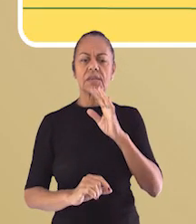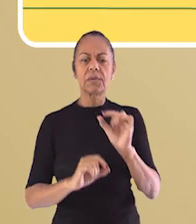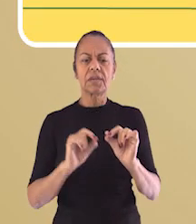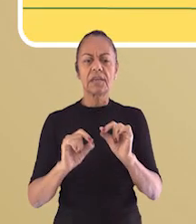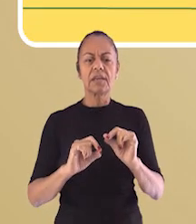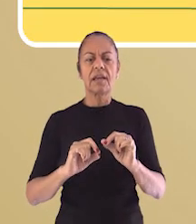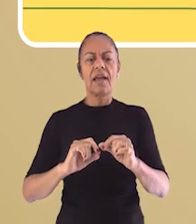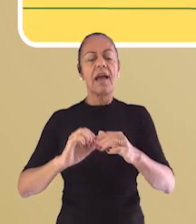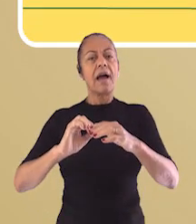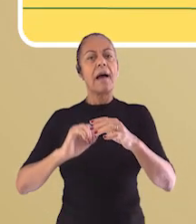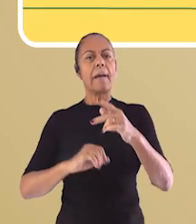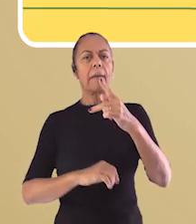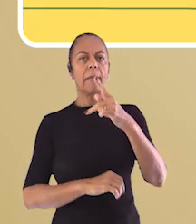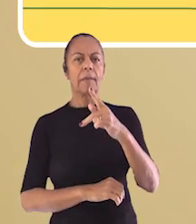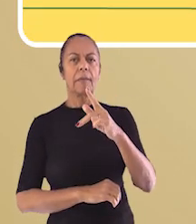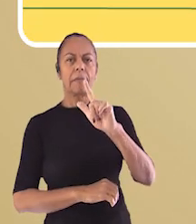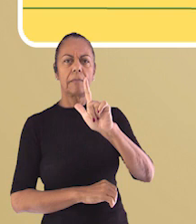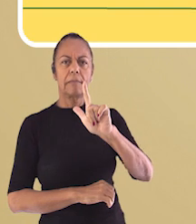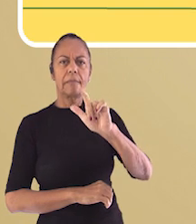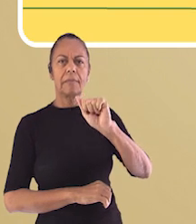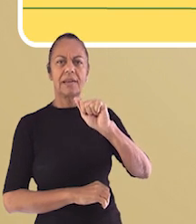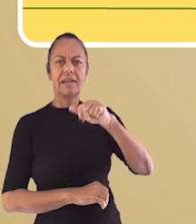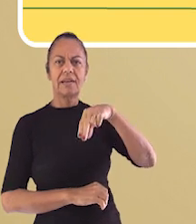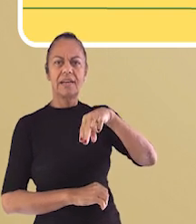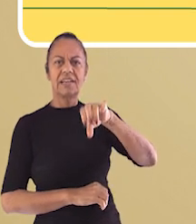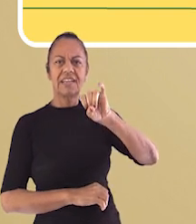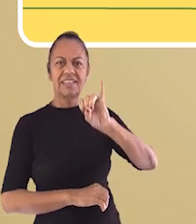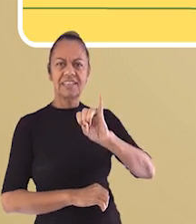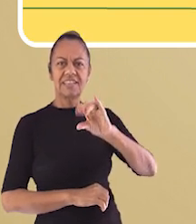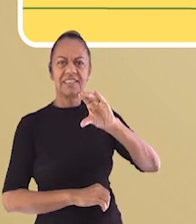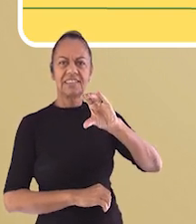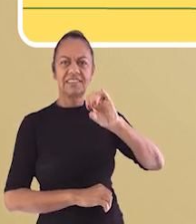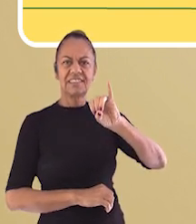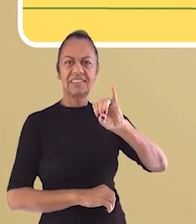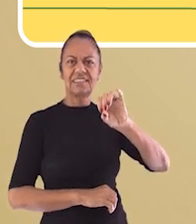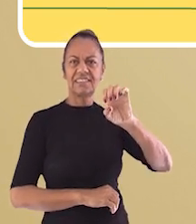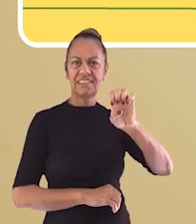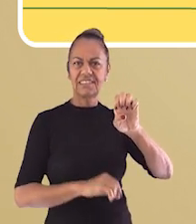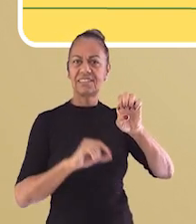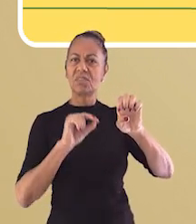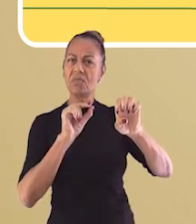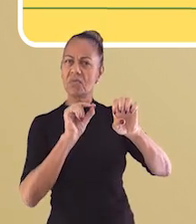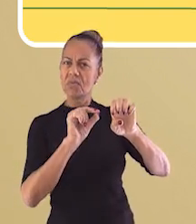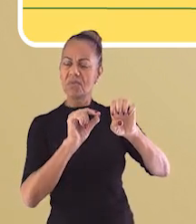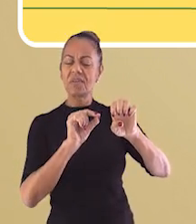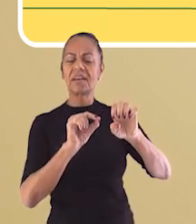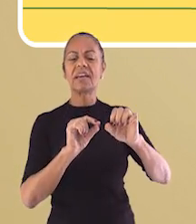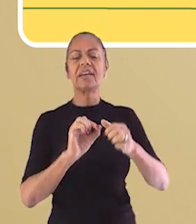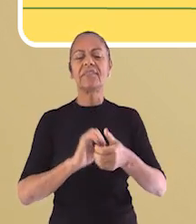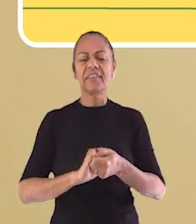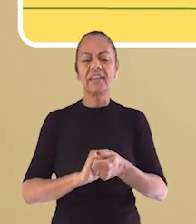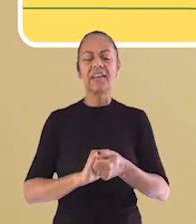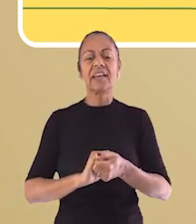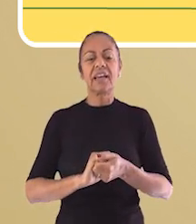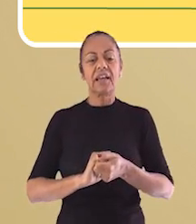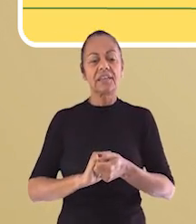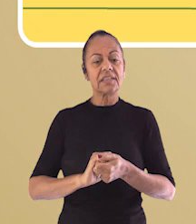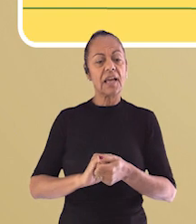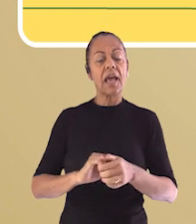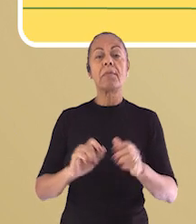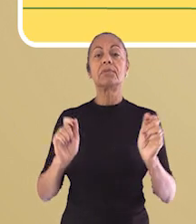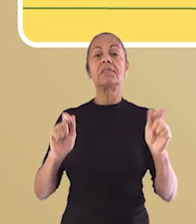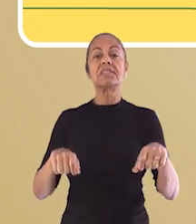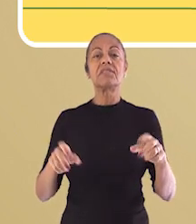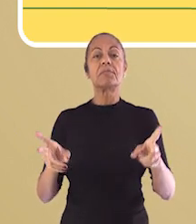a planície. Pelo nome e pela imagem, como você descreveria esse tipo de paisagem? Essas são formas